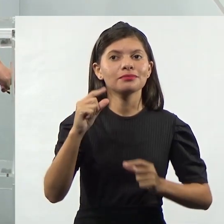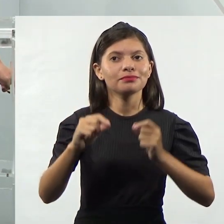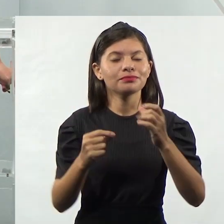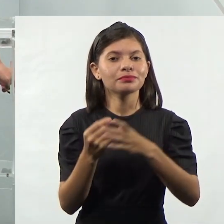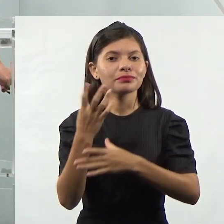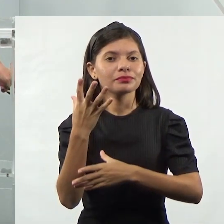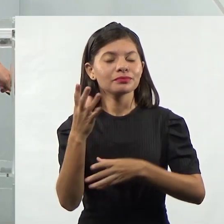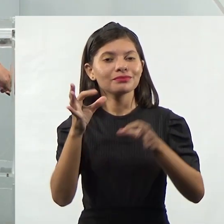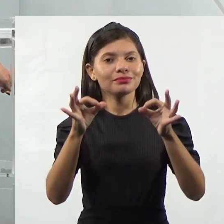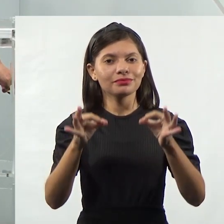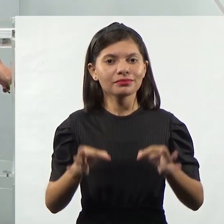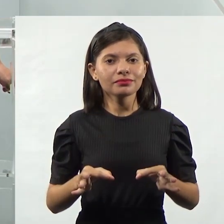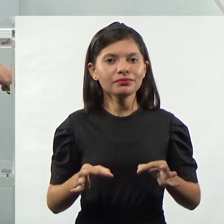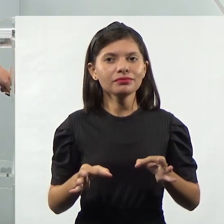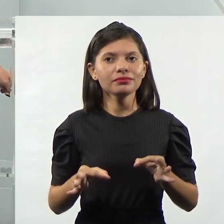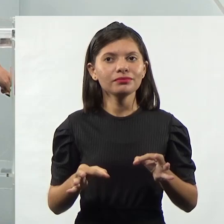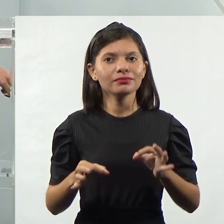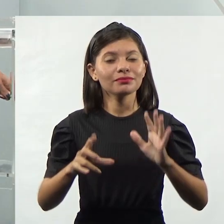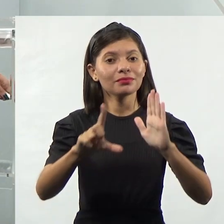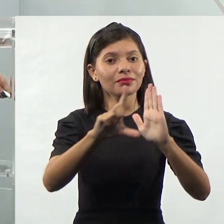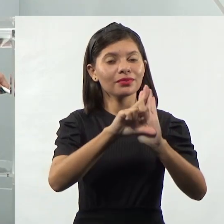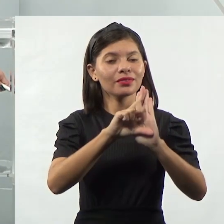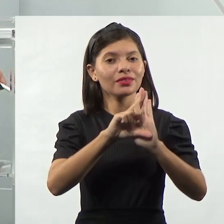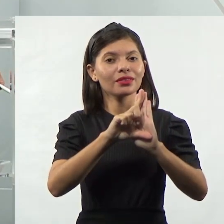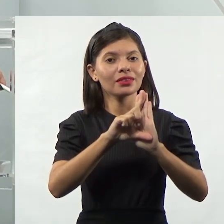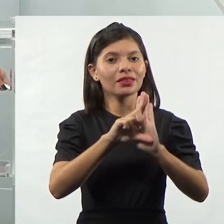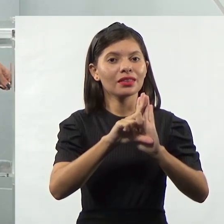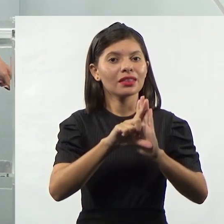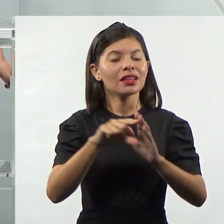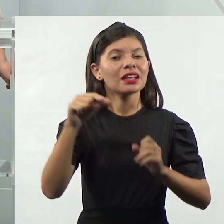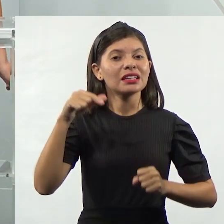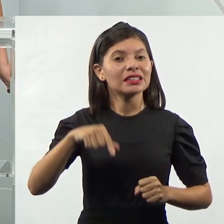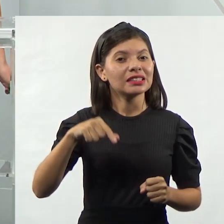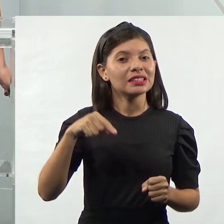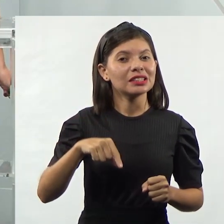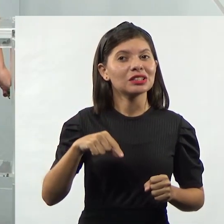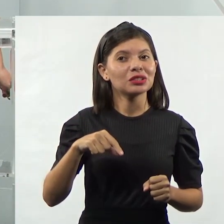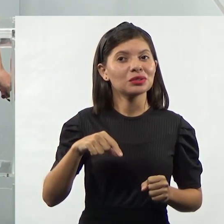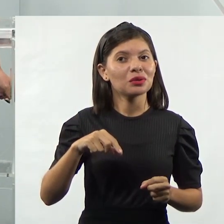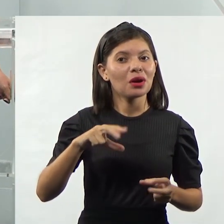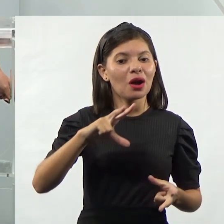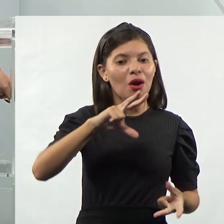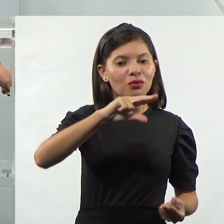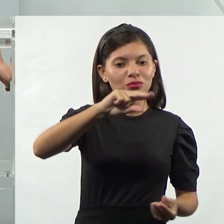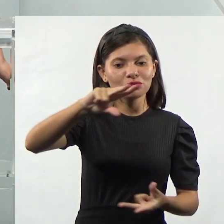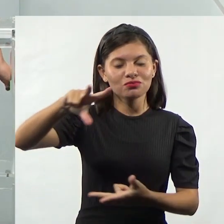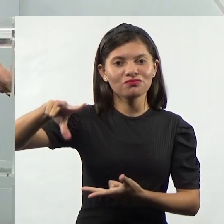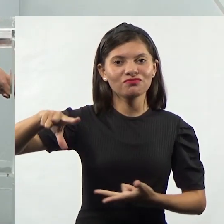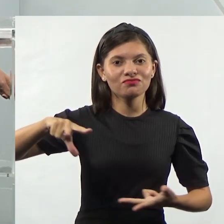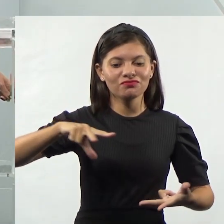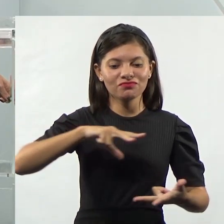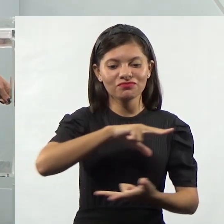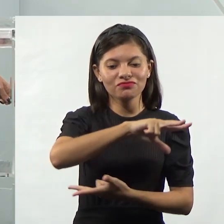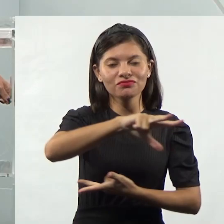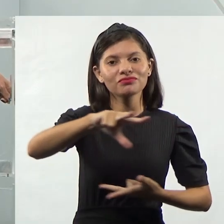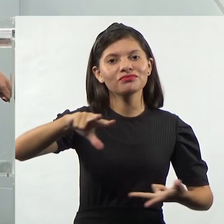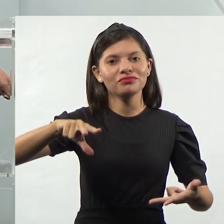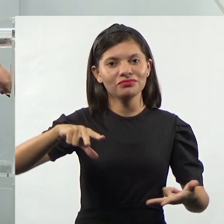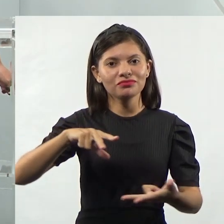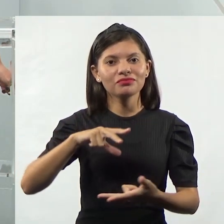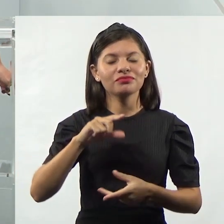vai ter a vigência plena. E aí eu já adianto para vocês que isso tá dando polêmica,